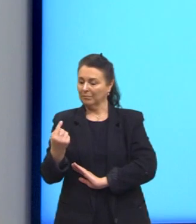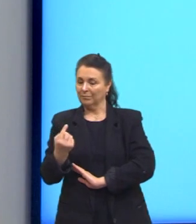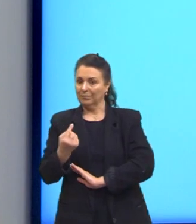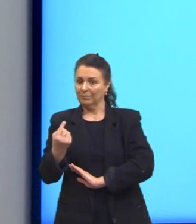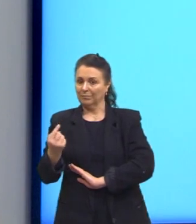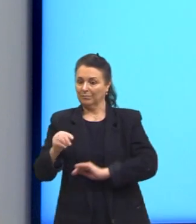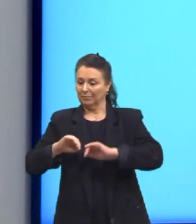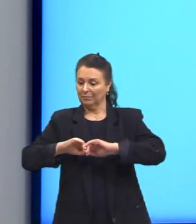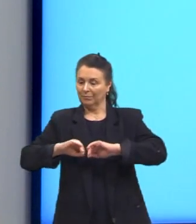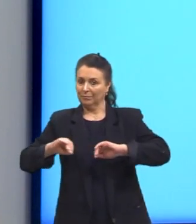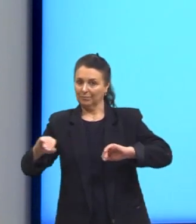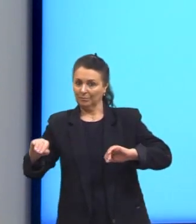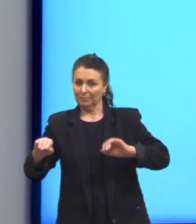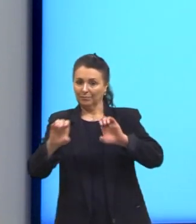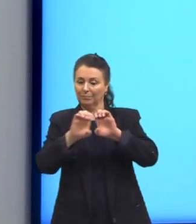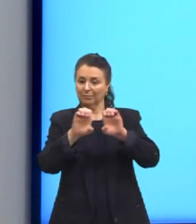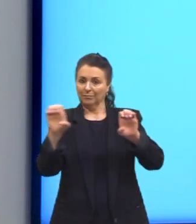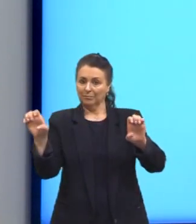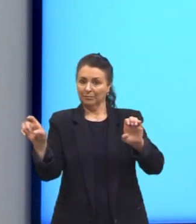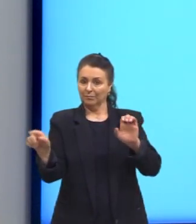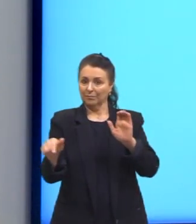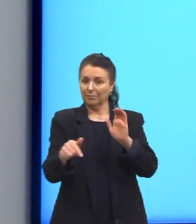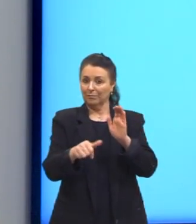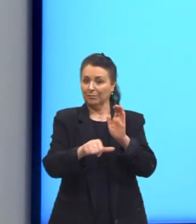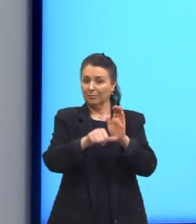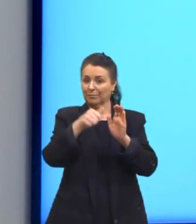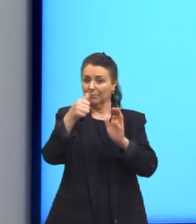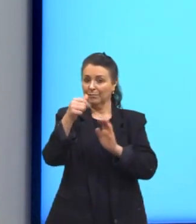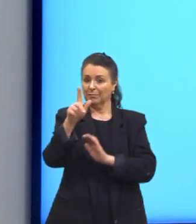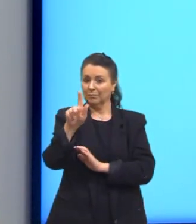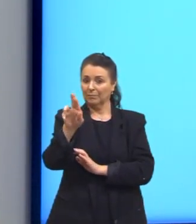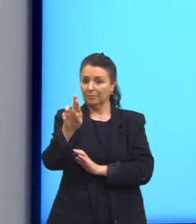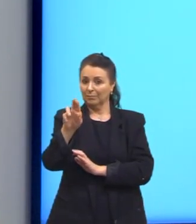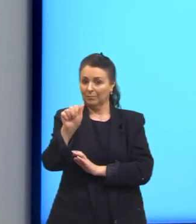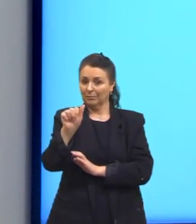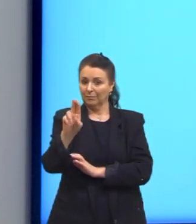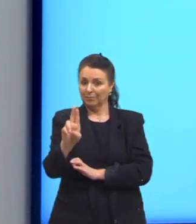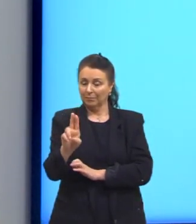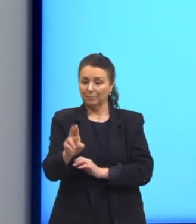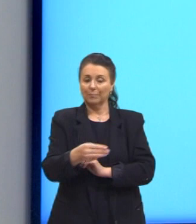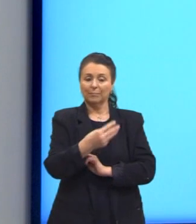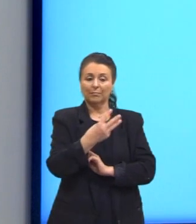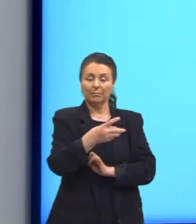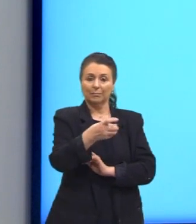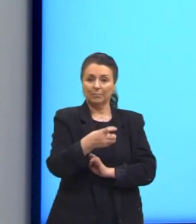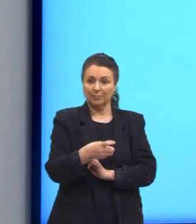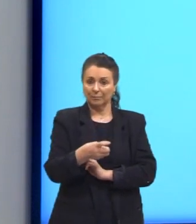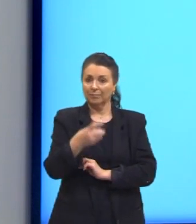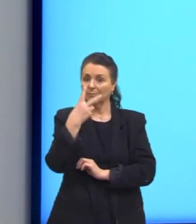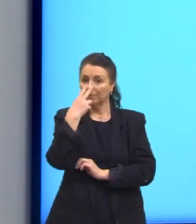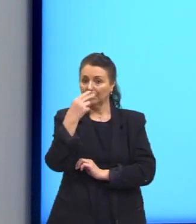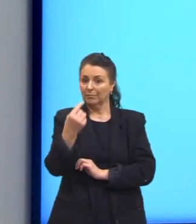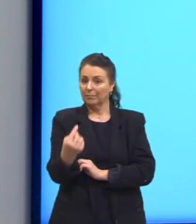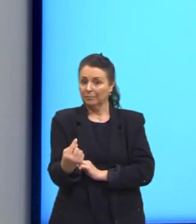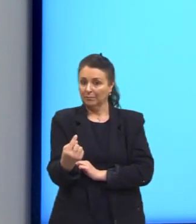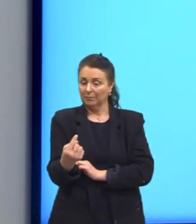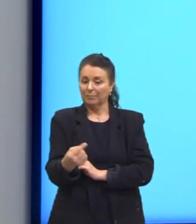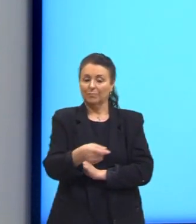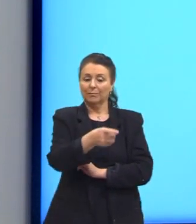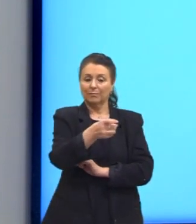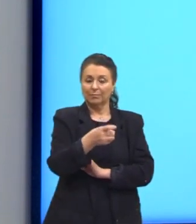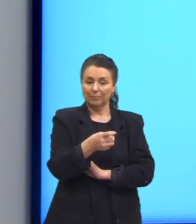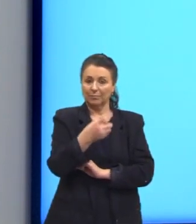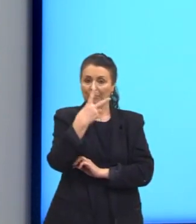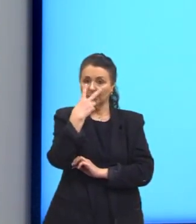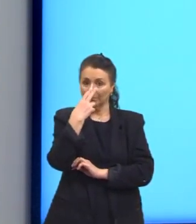É uma equação de primeiro grau. Então, nós teríamos que 3x é igual a 1, portanto, x é